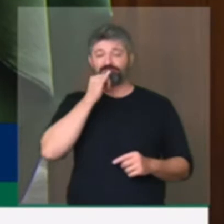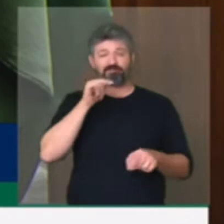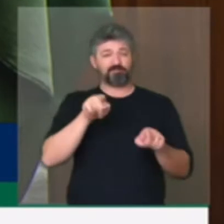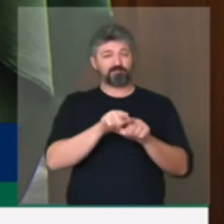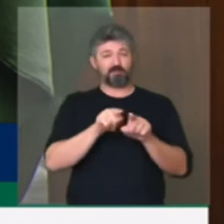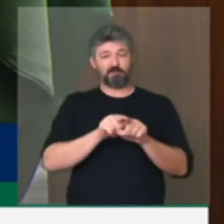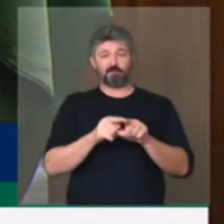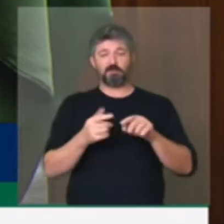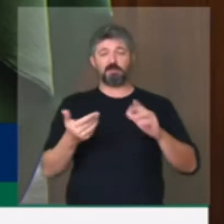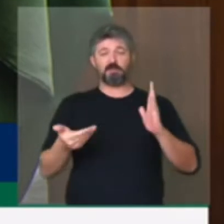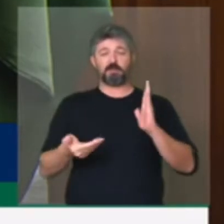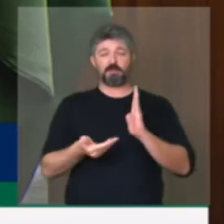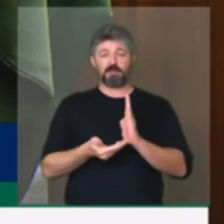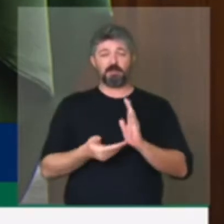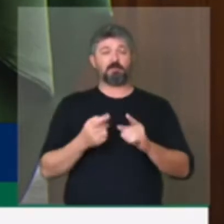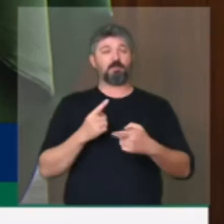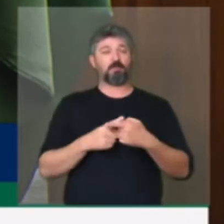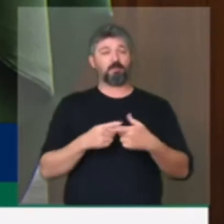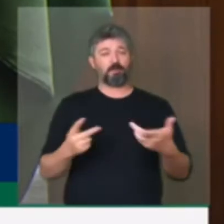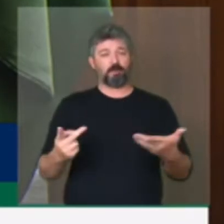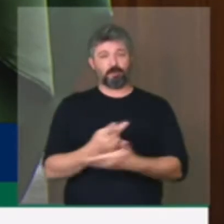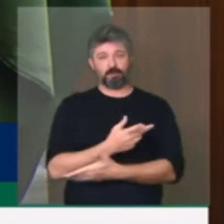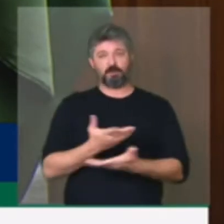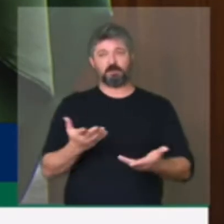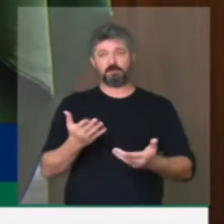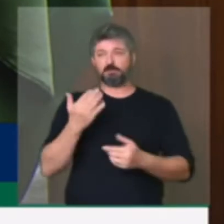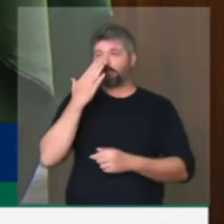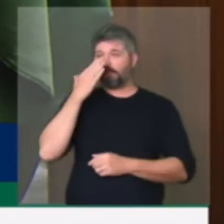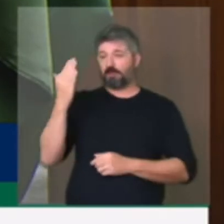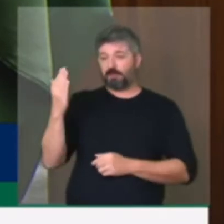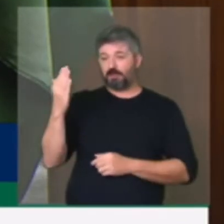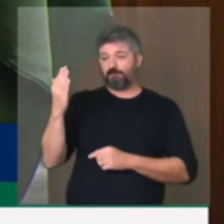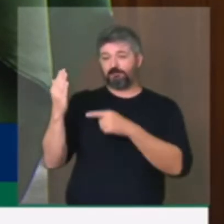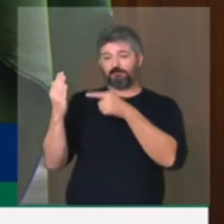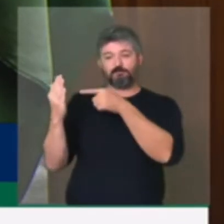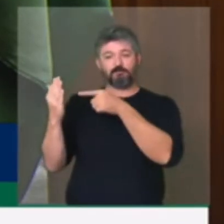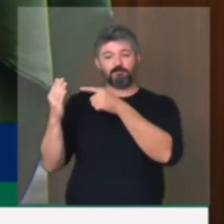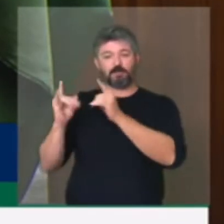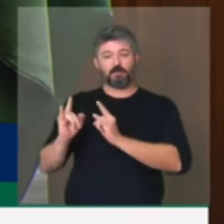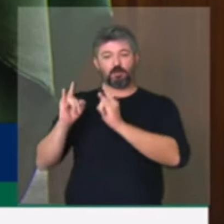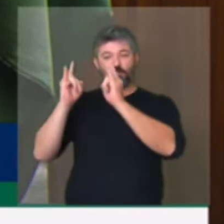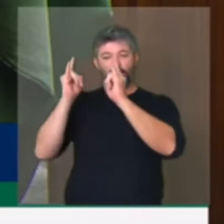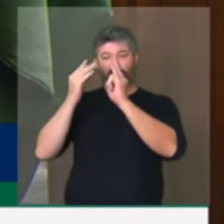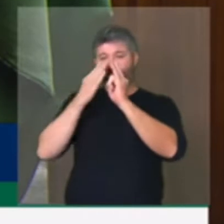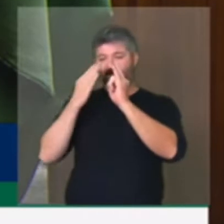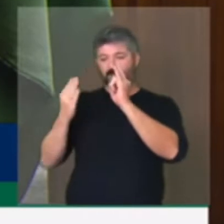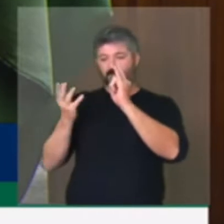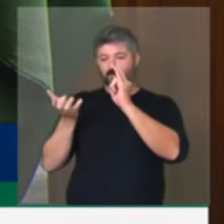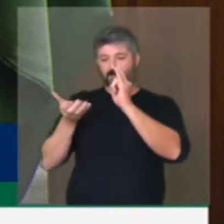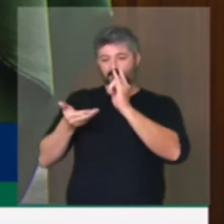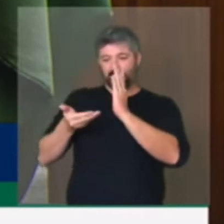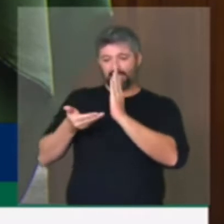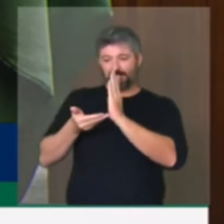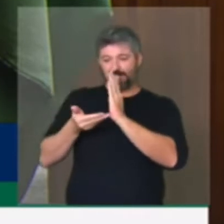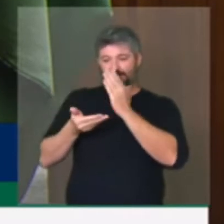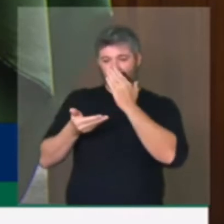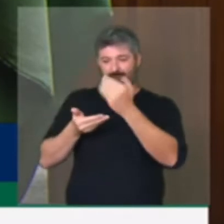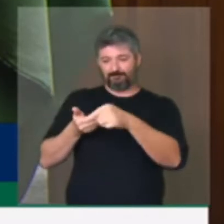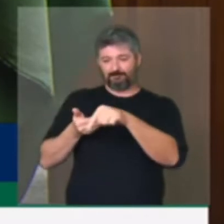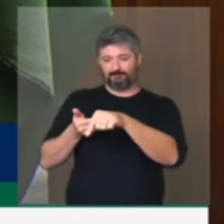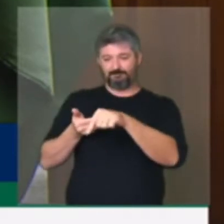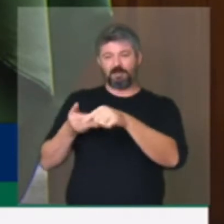diante do que ocorreu na entrada da Câmara Federal. Lamentar, fala aqui como líder da